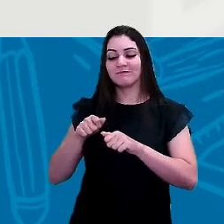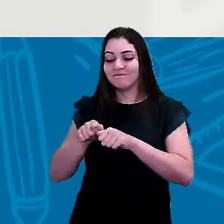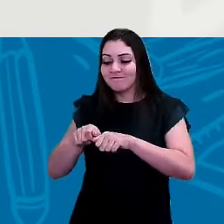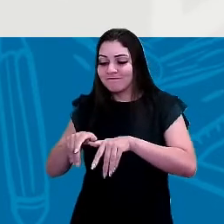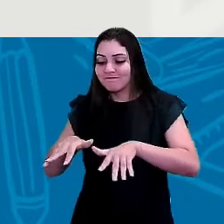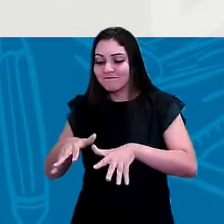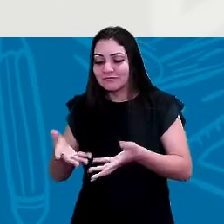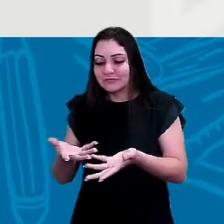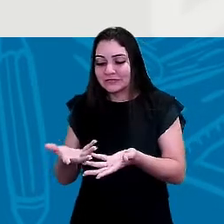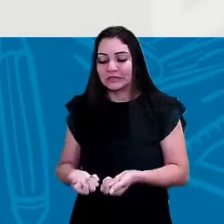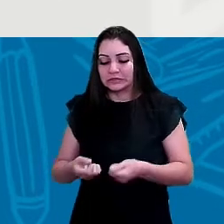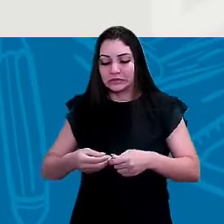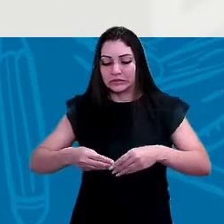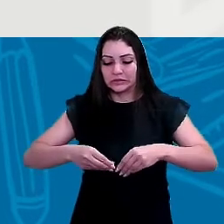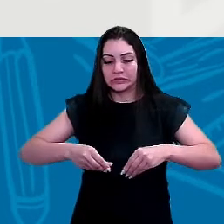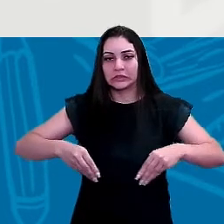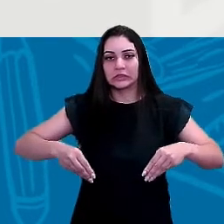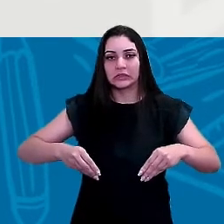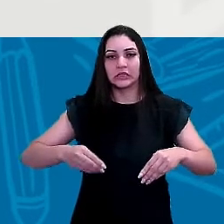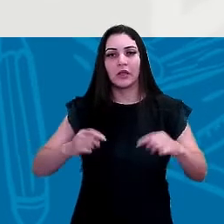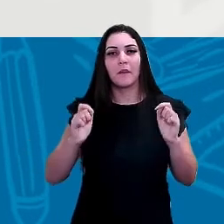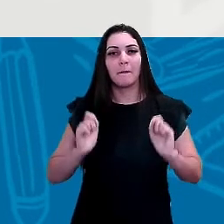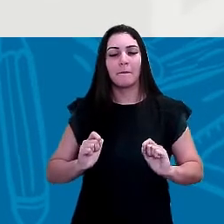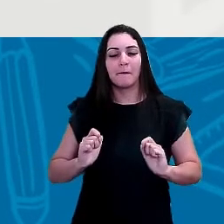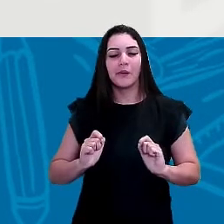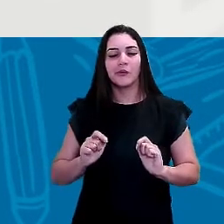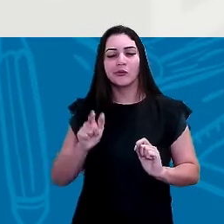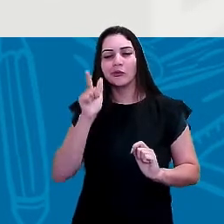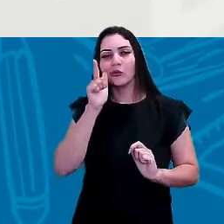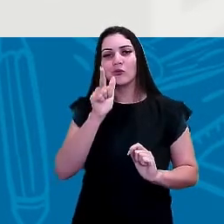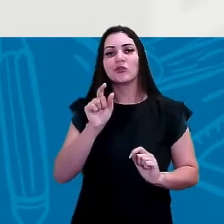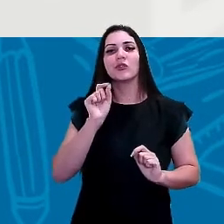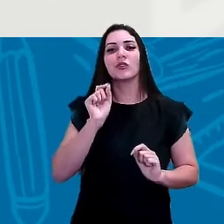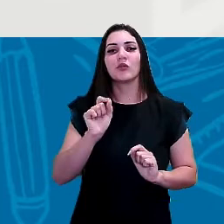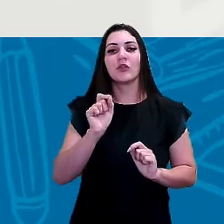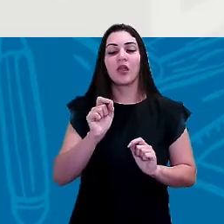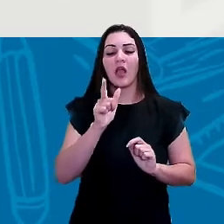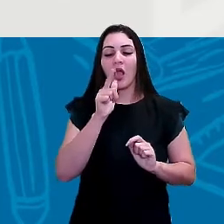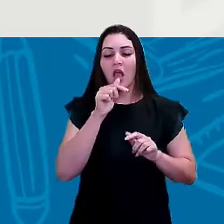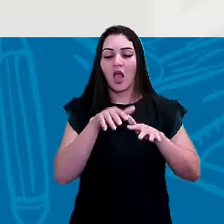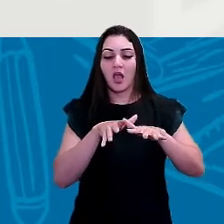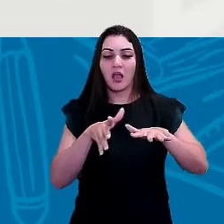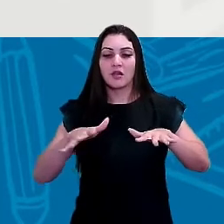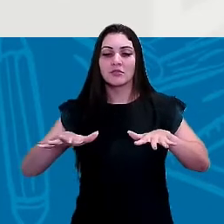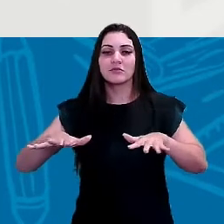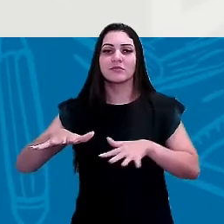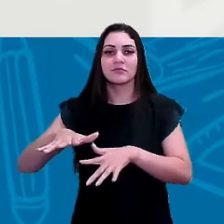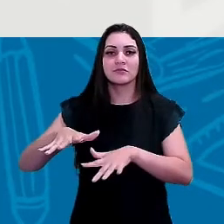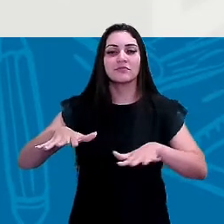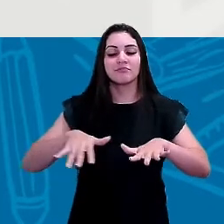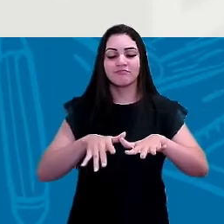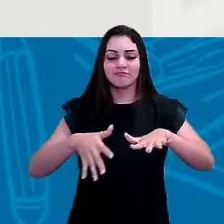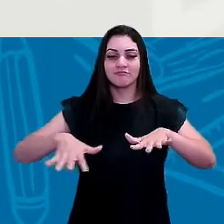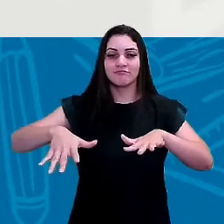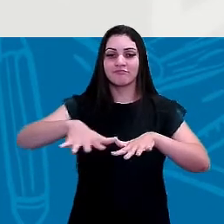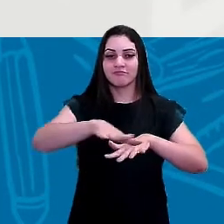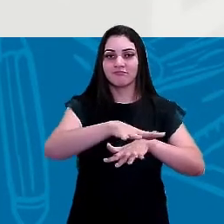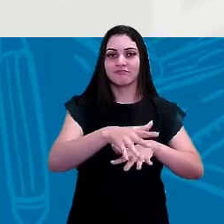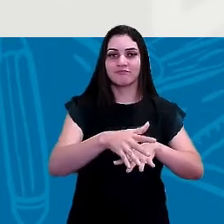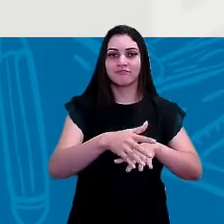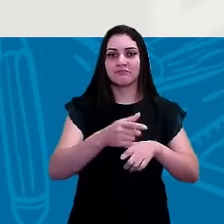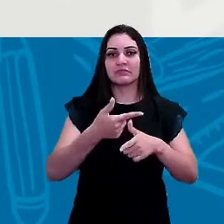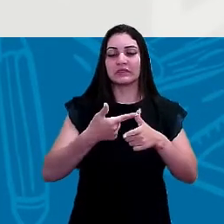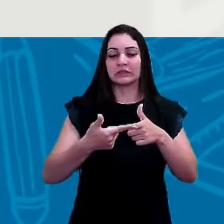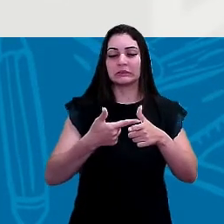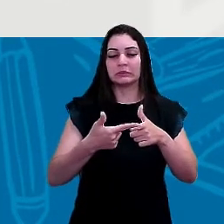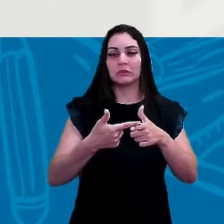e até isso pode alcançar também as águas subterrâneas, os aquíferos, né? Contaminando as